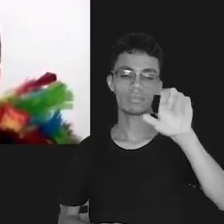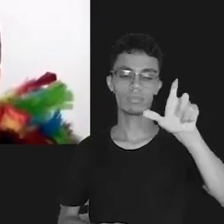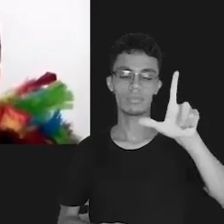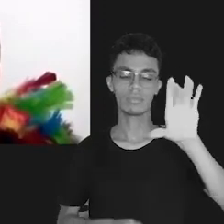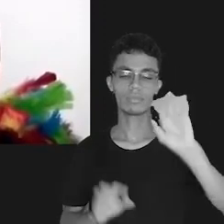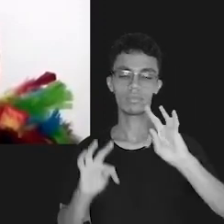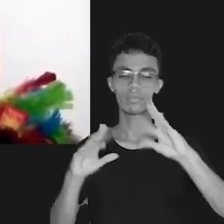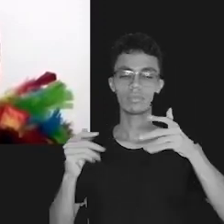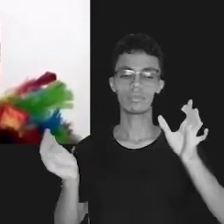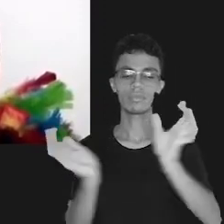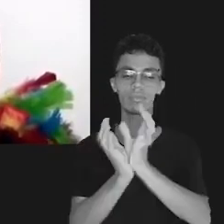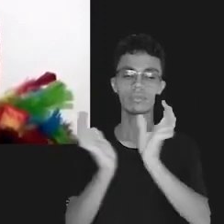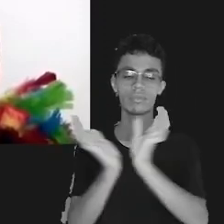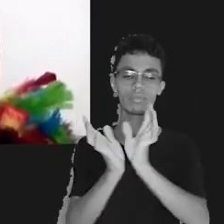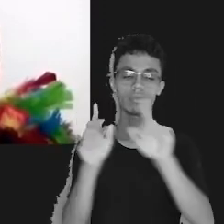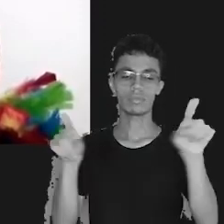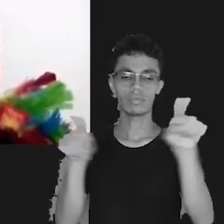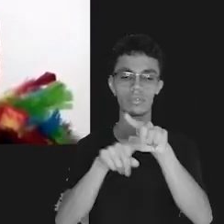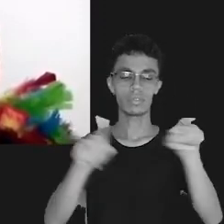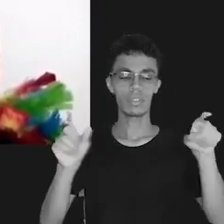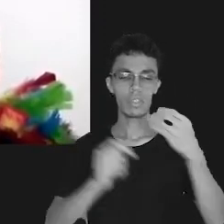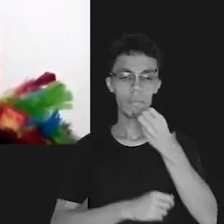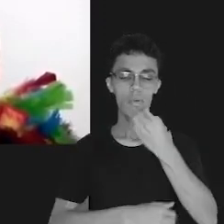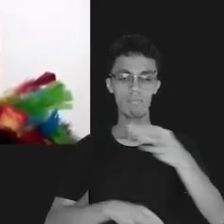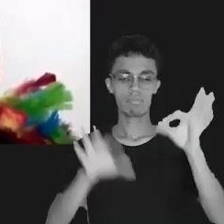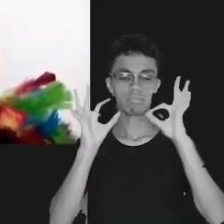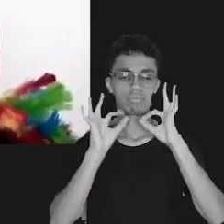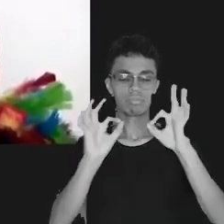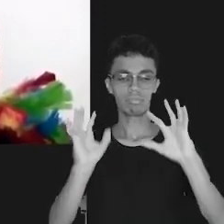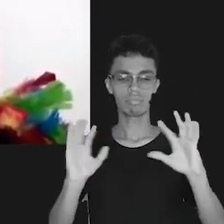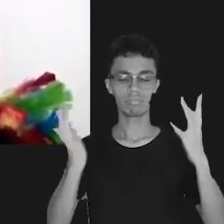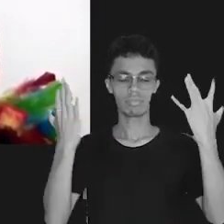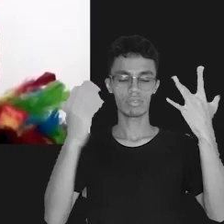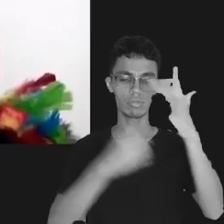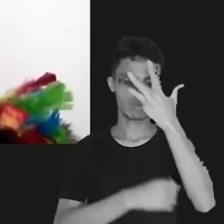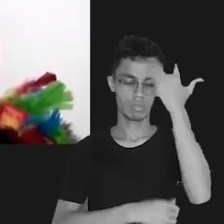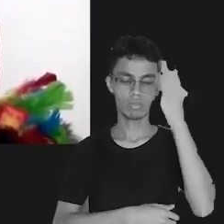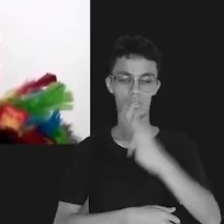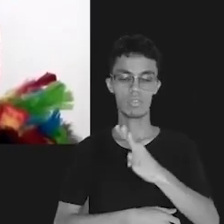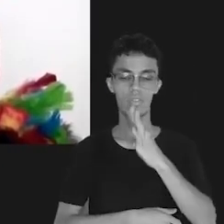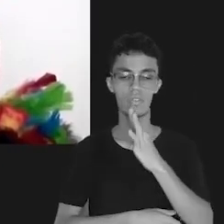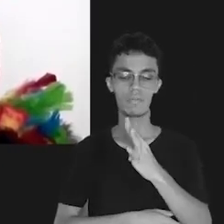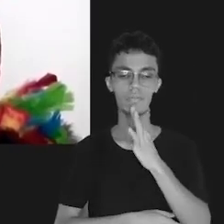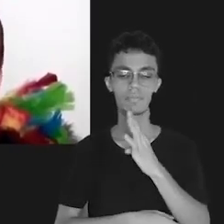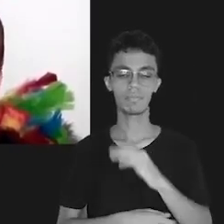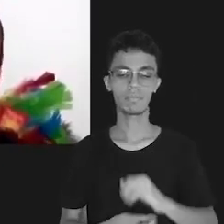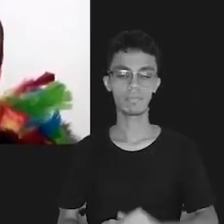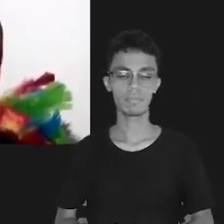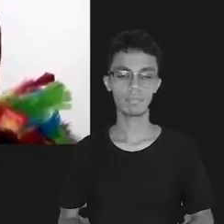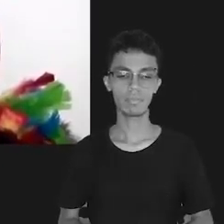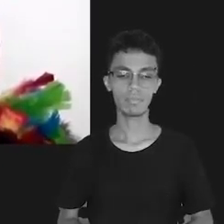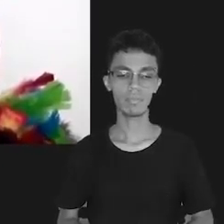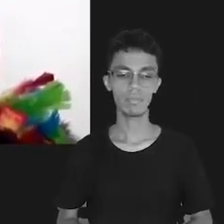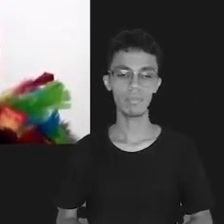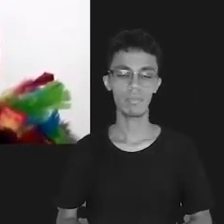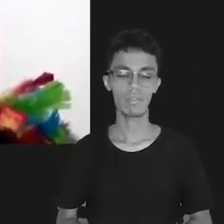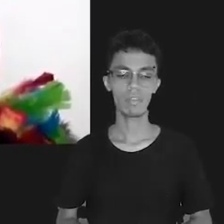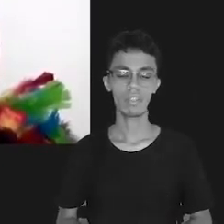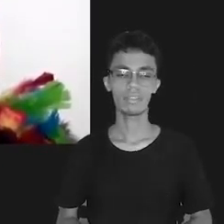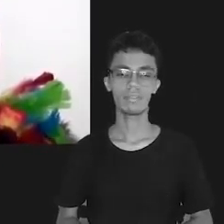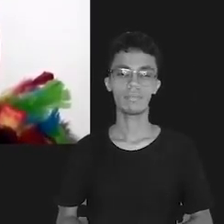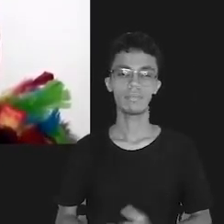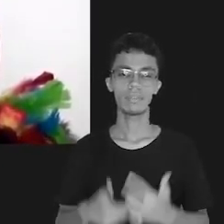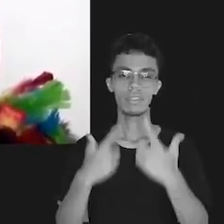elenco que vocês estão ótimos. É alguém que te conhece da Língua em